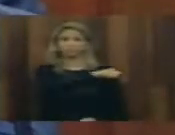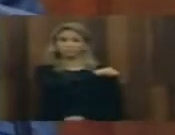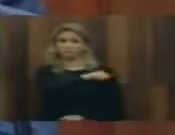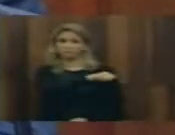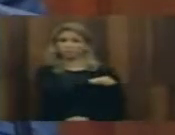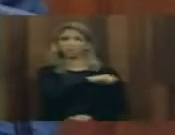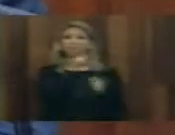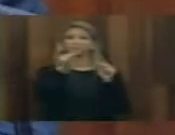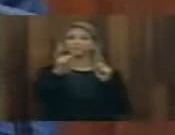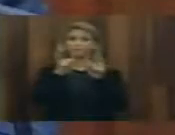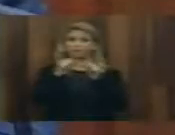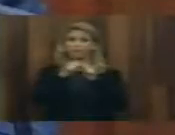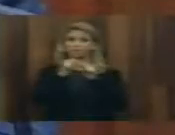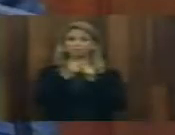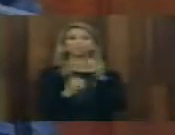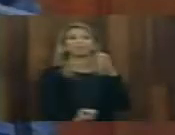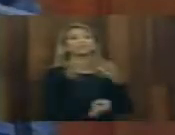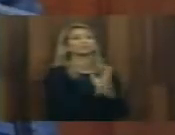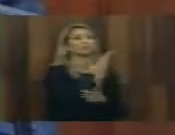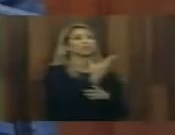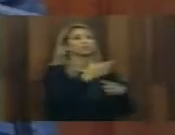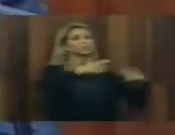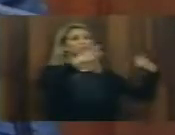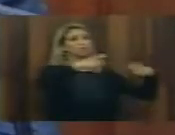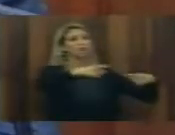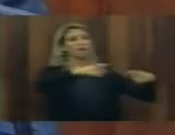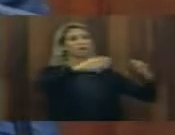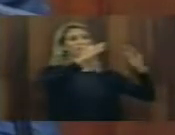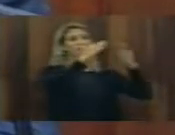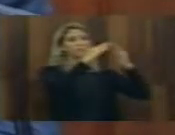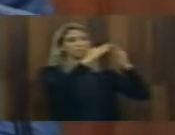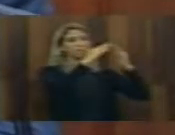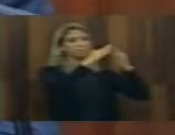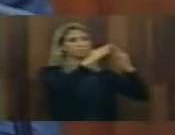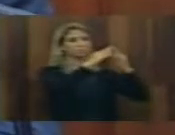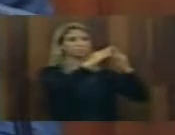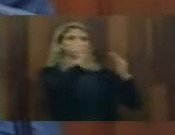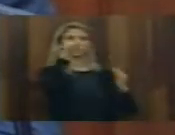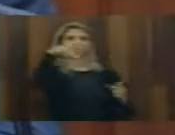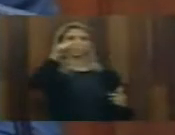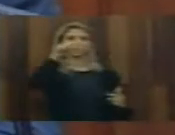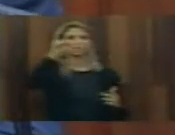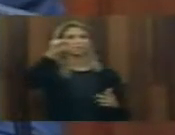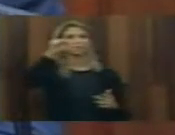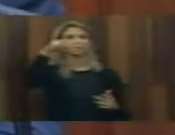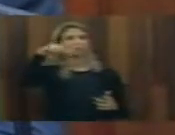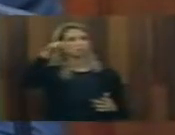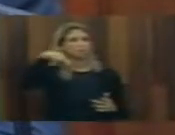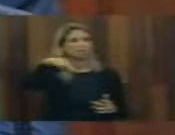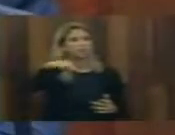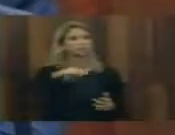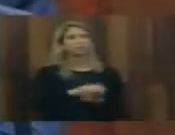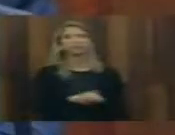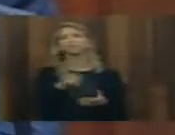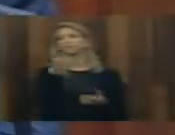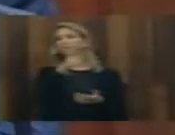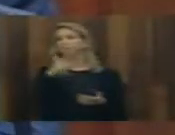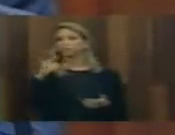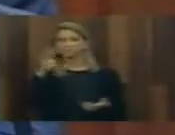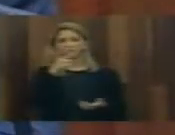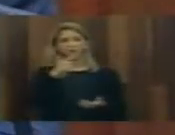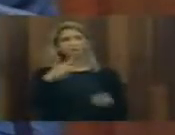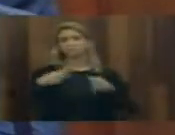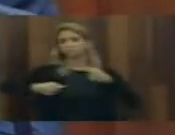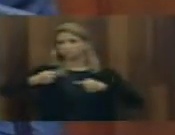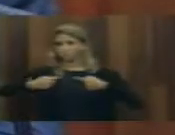a instalação de um posto policial na zona rural, no Angelim. Em discussão, requerimento. Não havendo quem queira